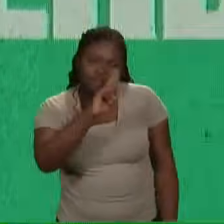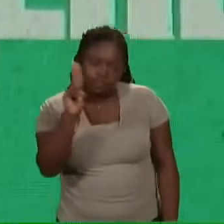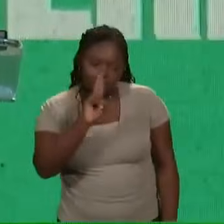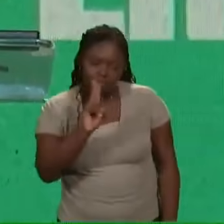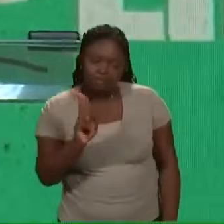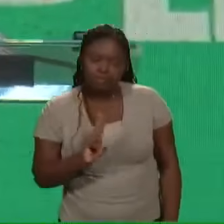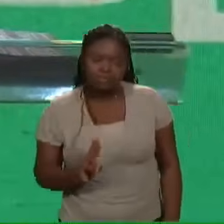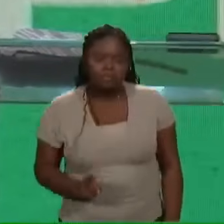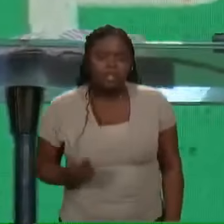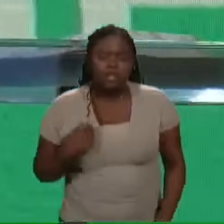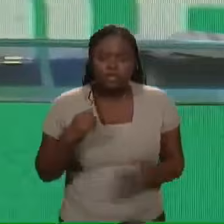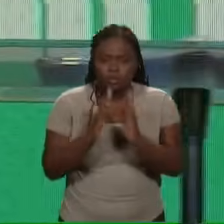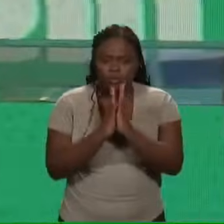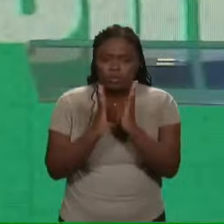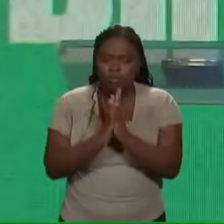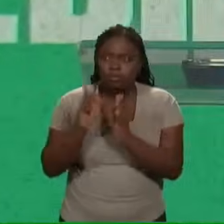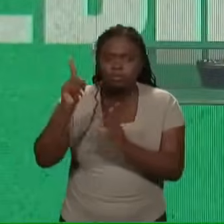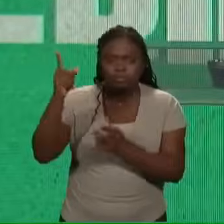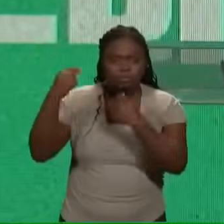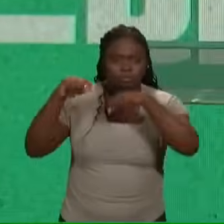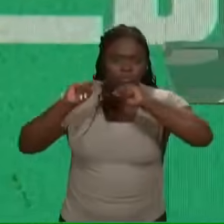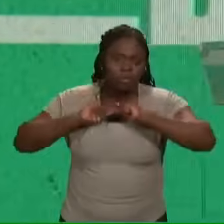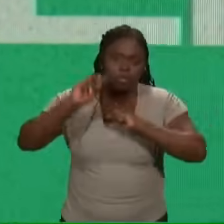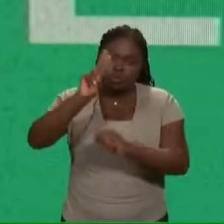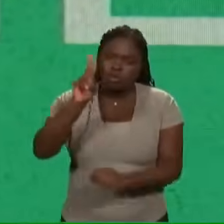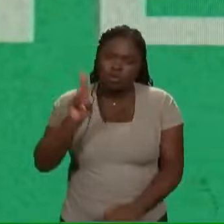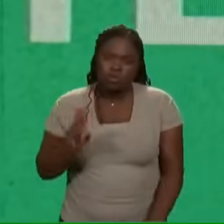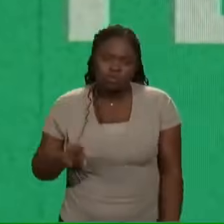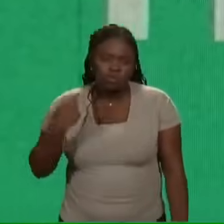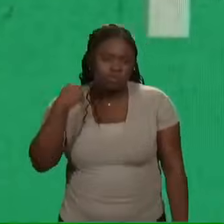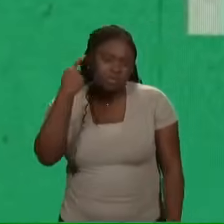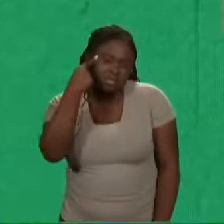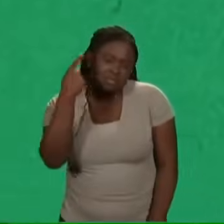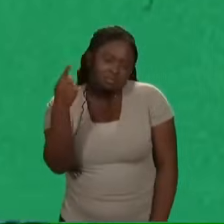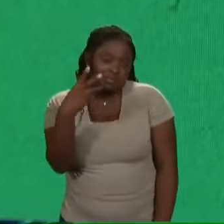orando. E Deus só me dando os nomes. Eu achei que eram uns 3.